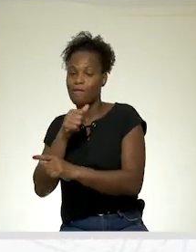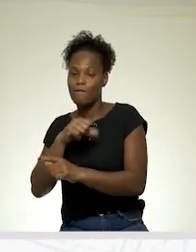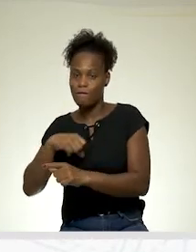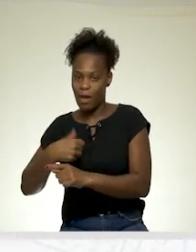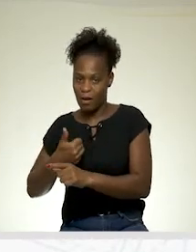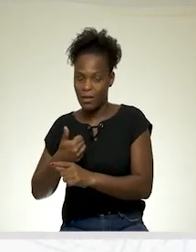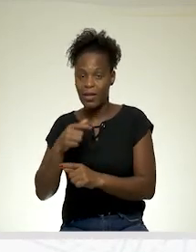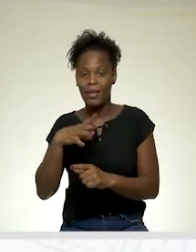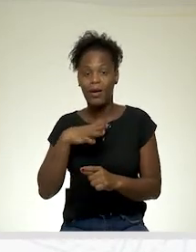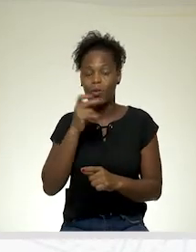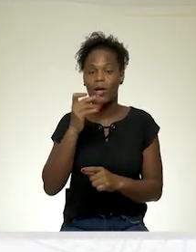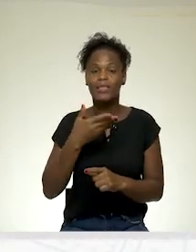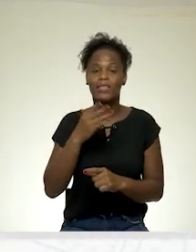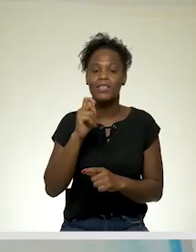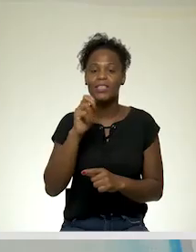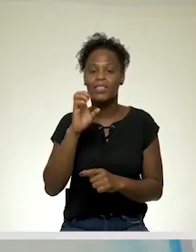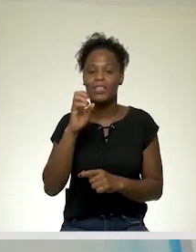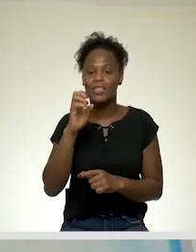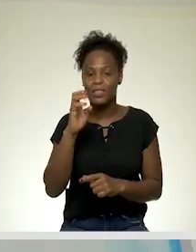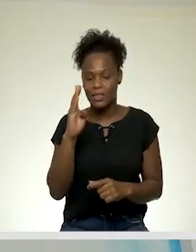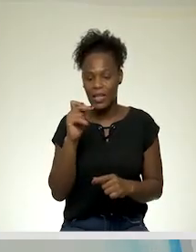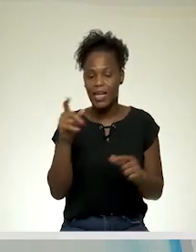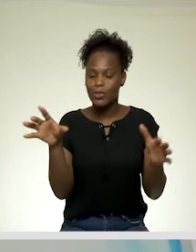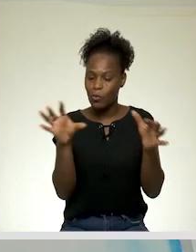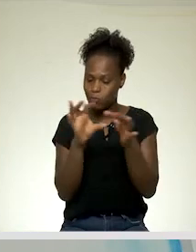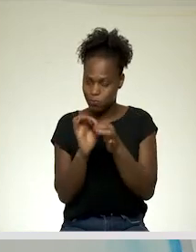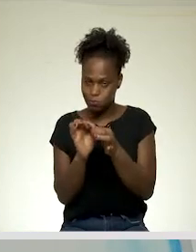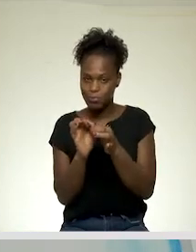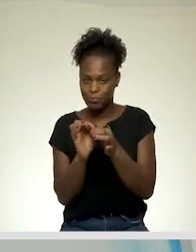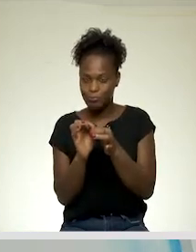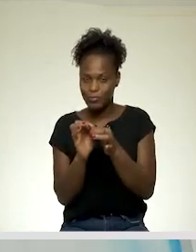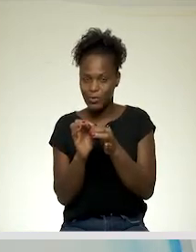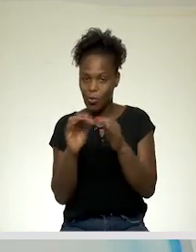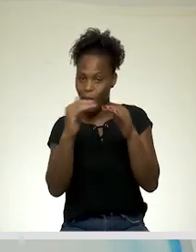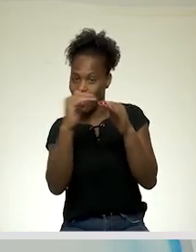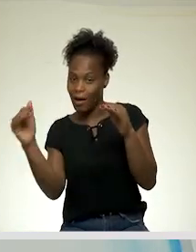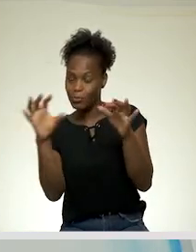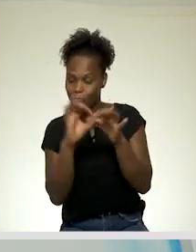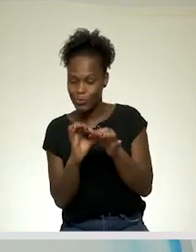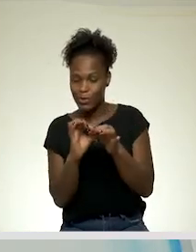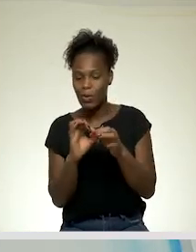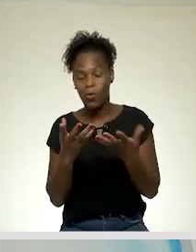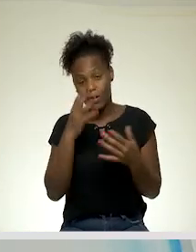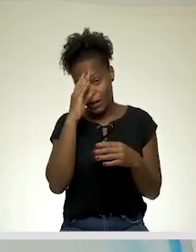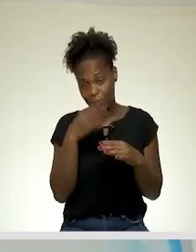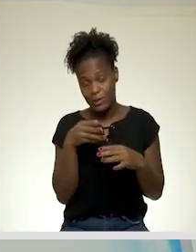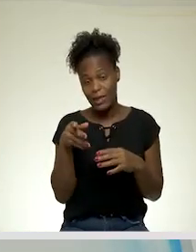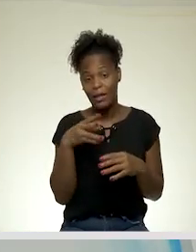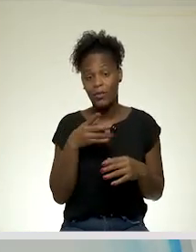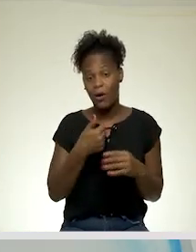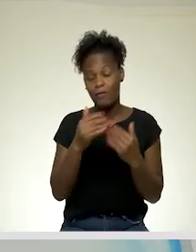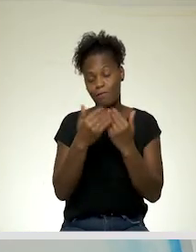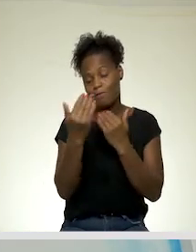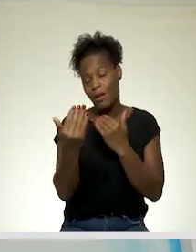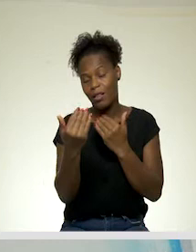adjacentes a esse lado, ou seja, estão colados a esse lado. Quando acontecer esse caso, nós estamos